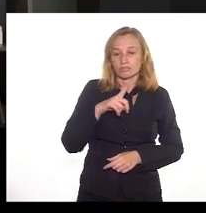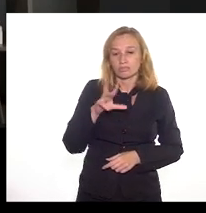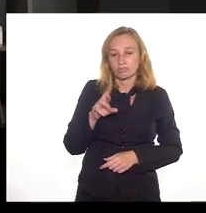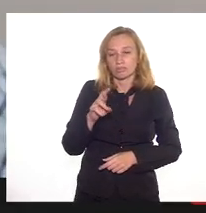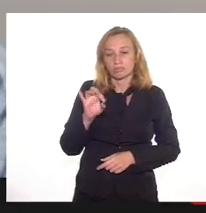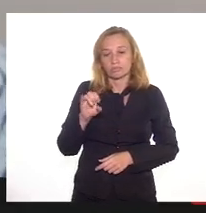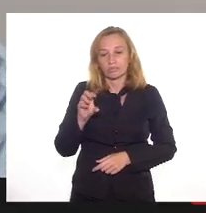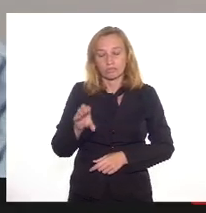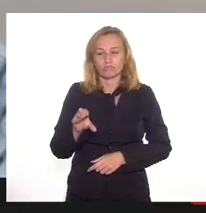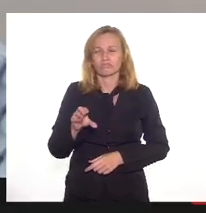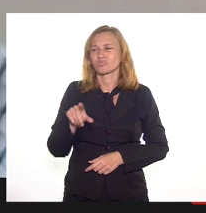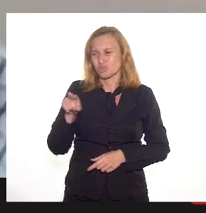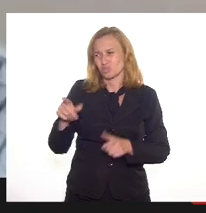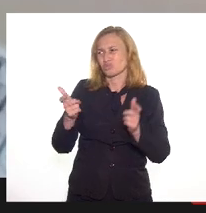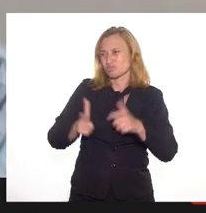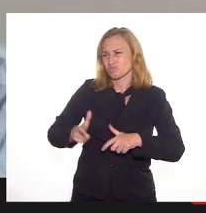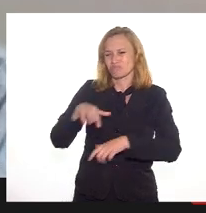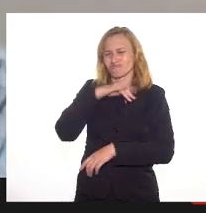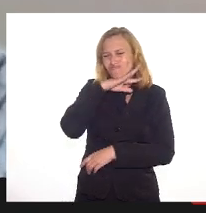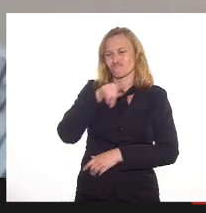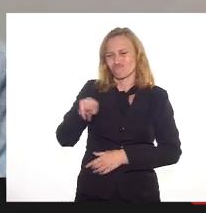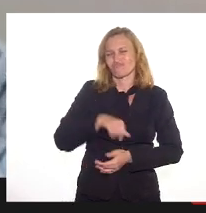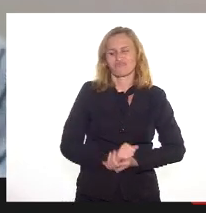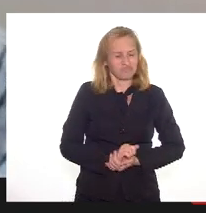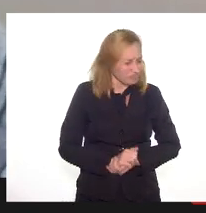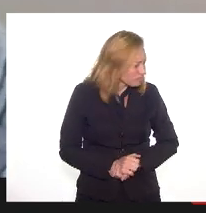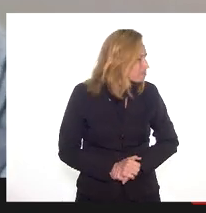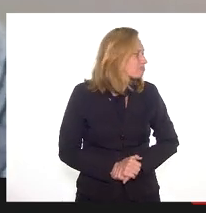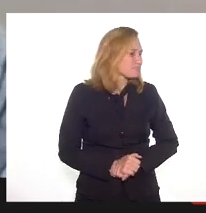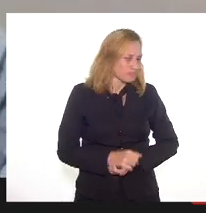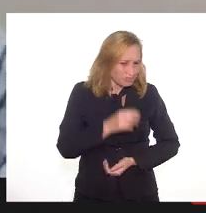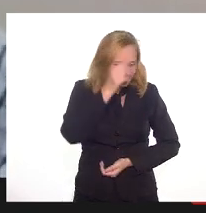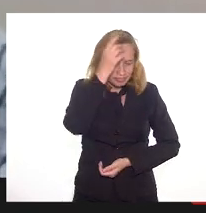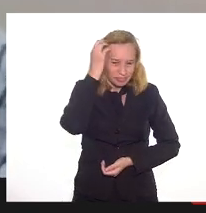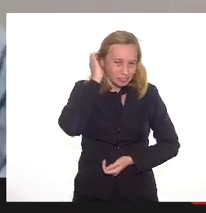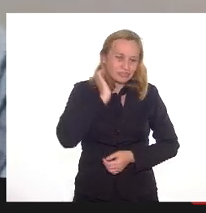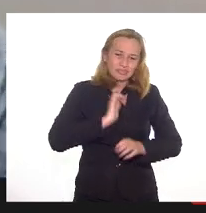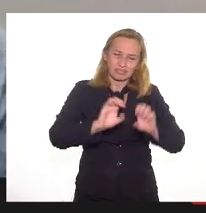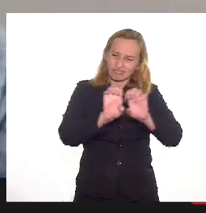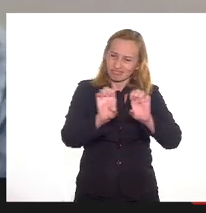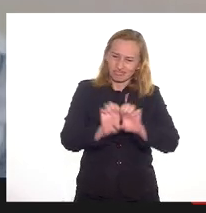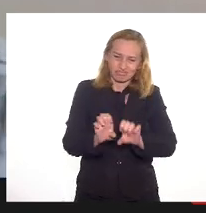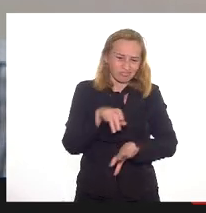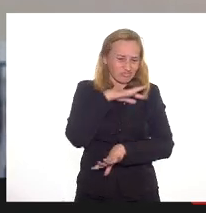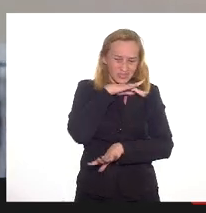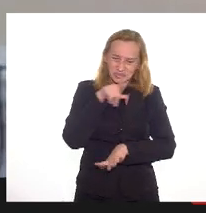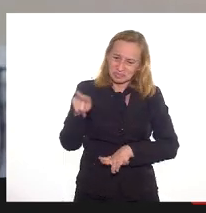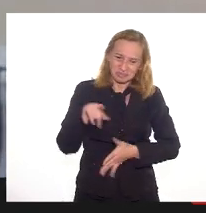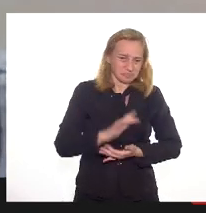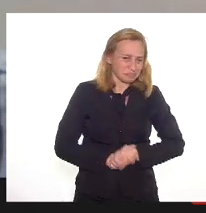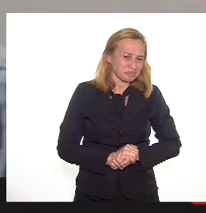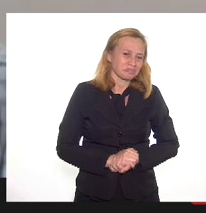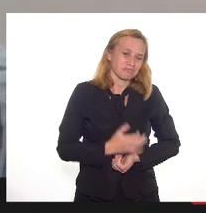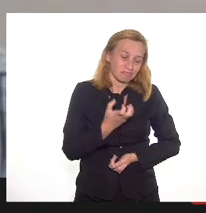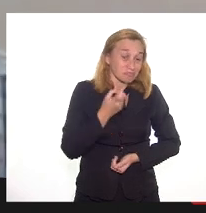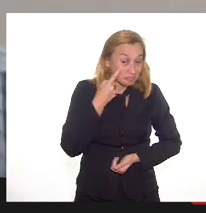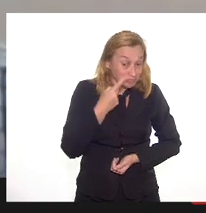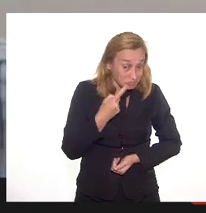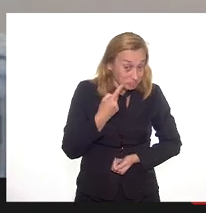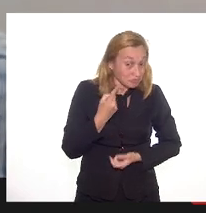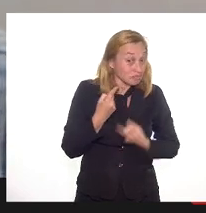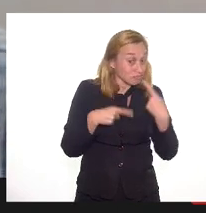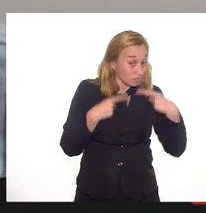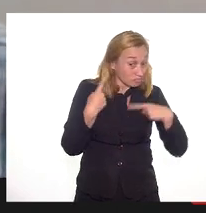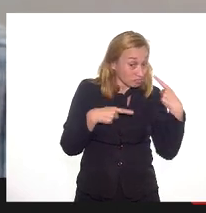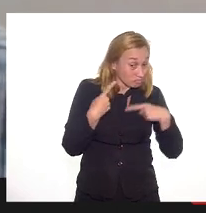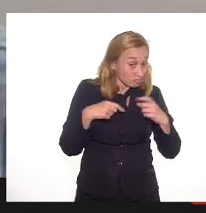que é muito ruim a infraestrutura ali. A nossa periferia metropolitana, Pedro, a infraestrutura é uma desgraça. Então, eu queria ver se vocês estão